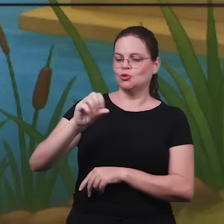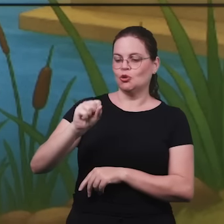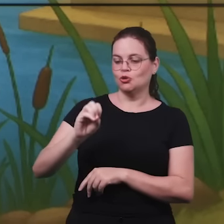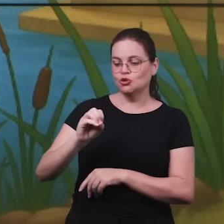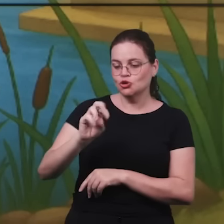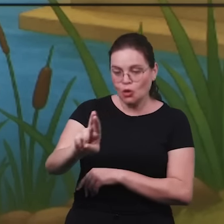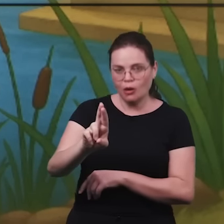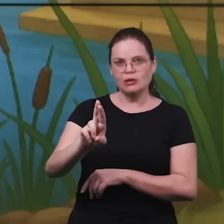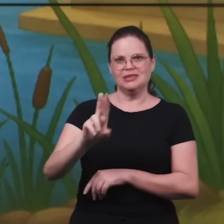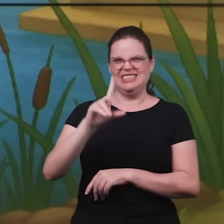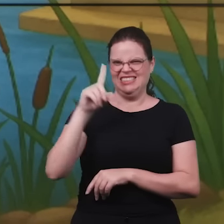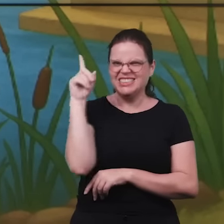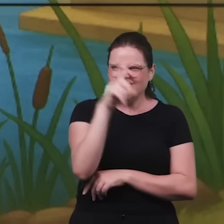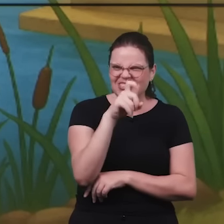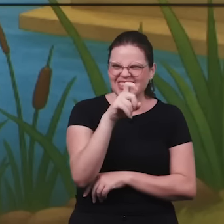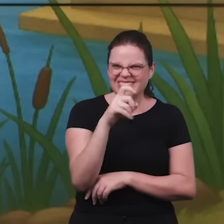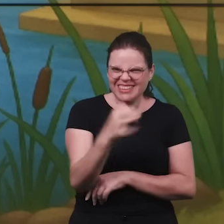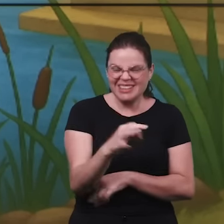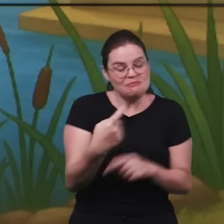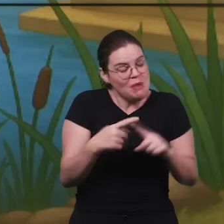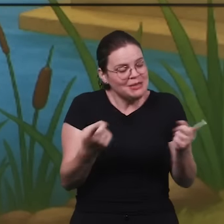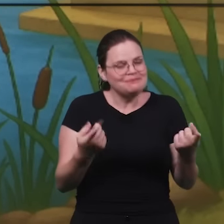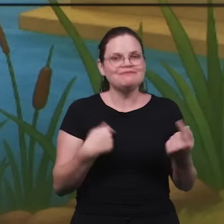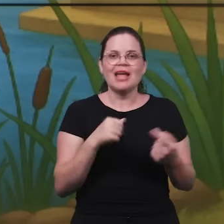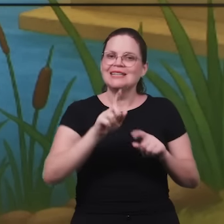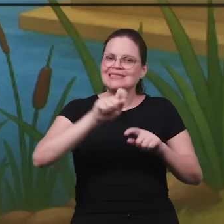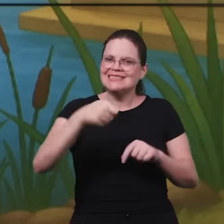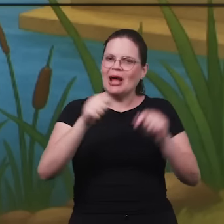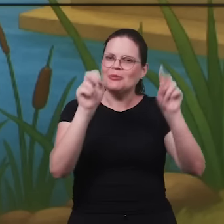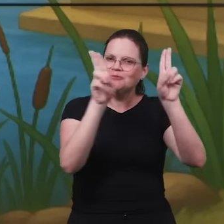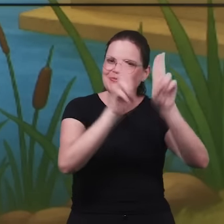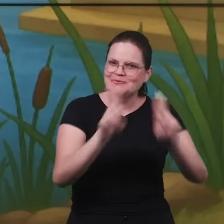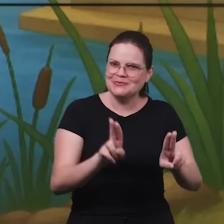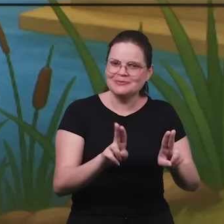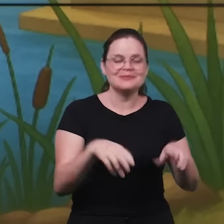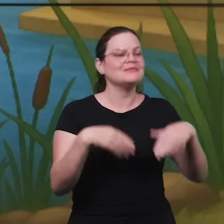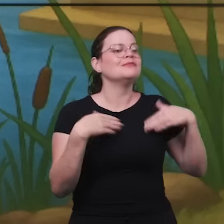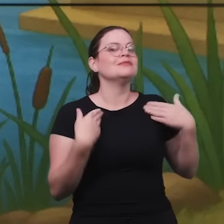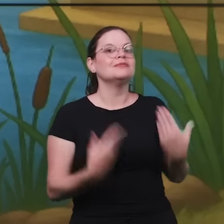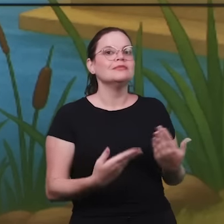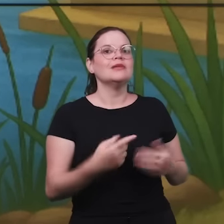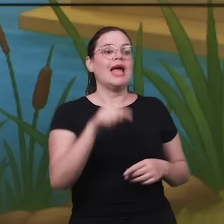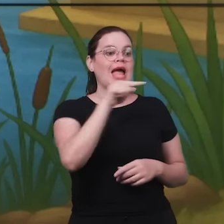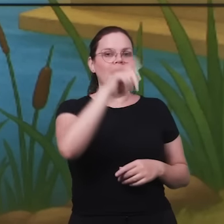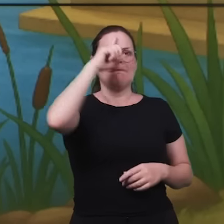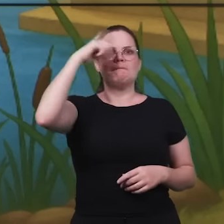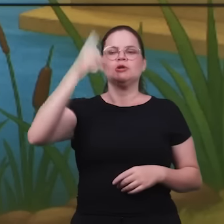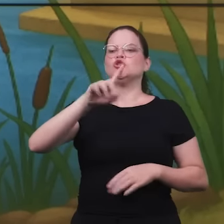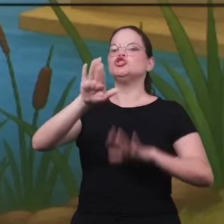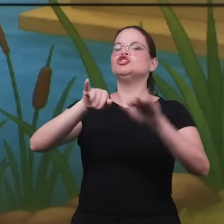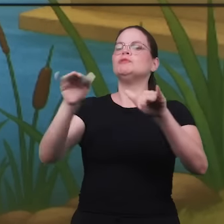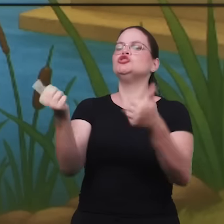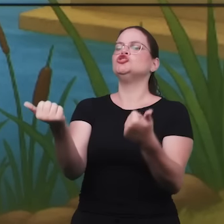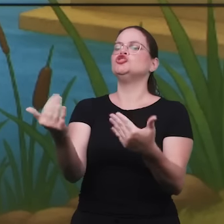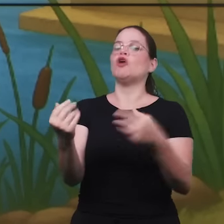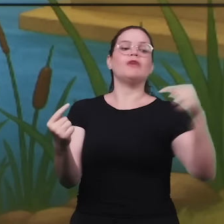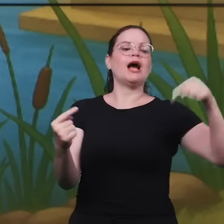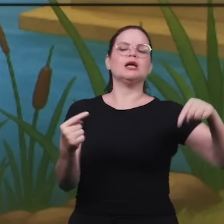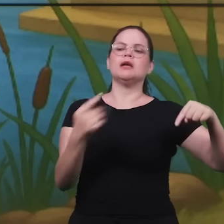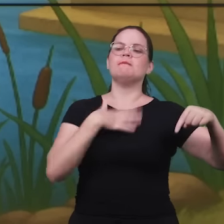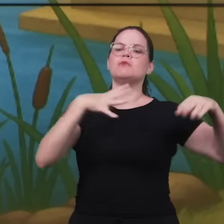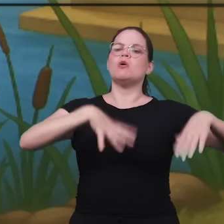príncipes para servir a ele no palácio. Entre esses jovens estava Daniel e seus amigos,